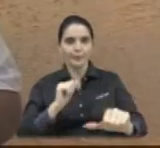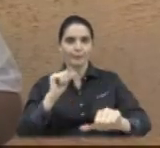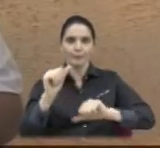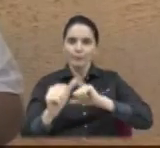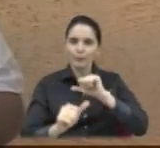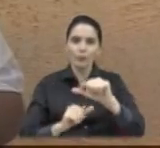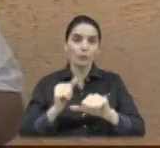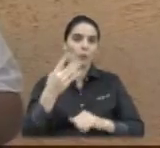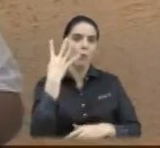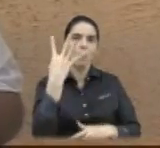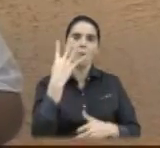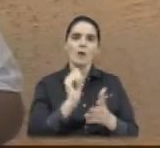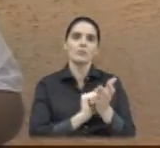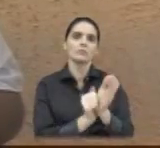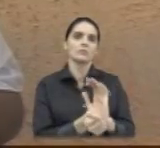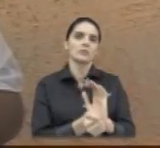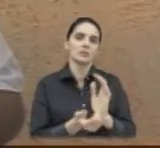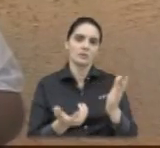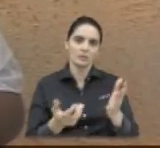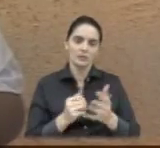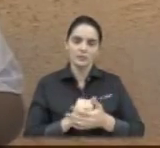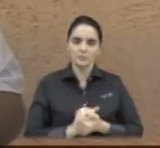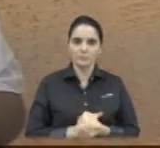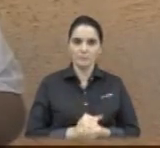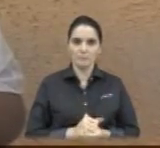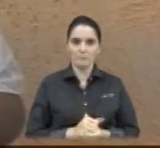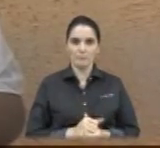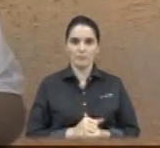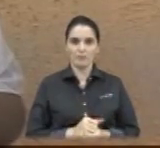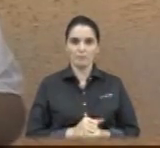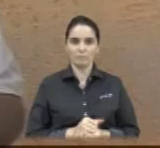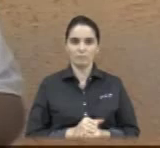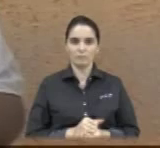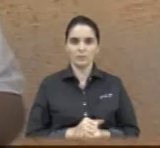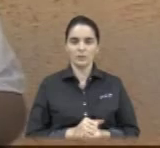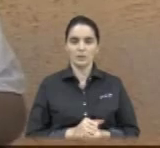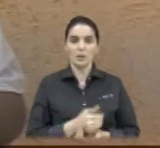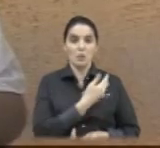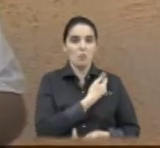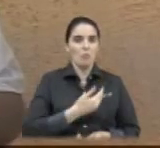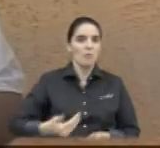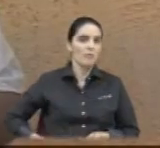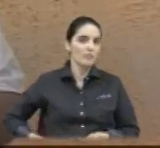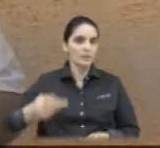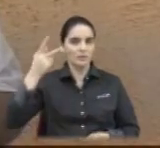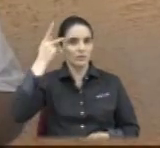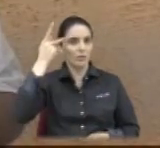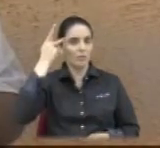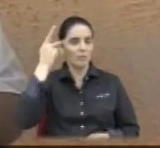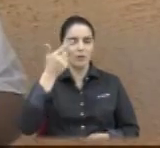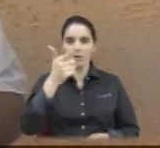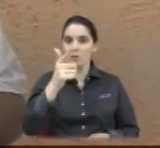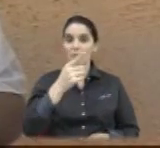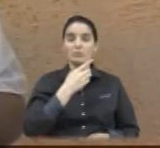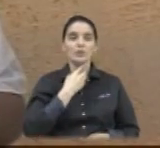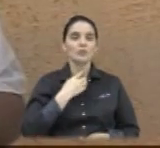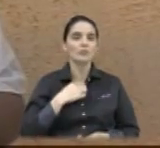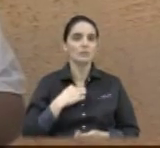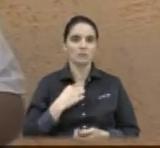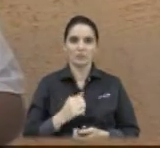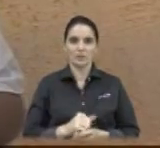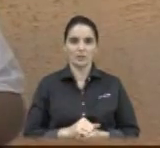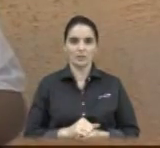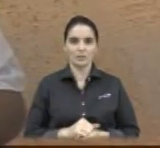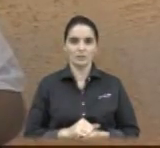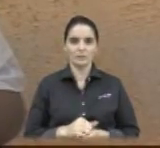apesar do propósito e falta de vontade por parte do governo estadual a secretaria nacional de juventude esteve presente no segundo